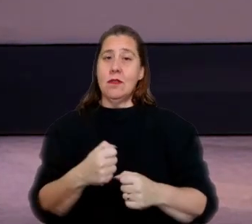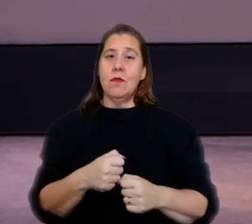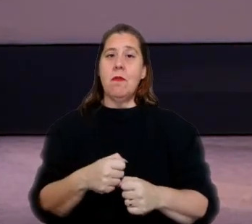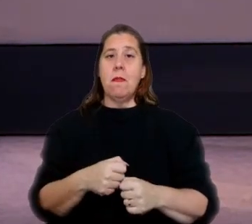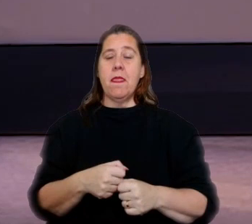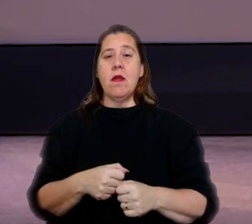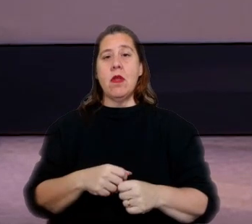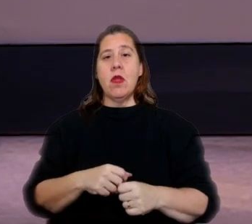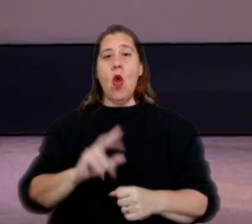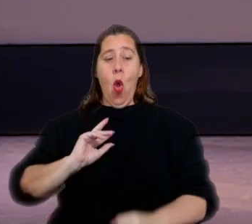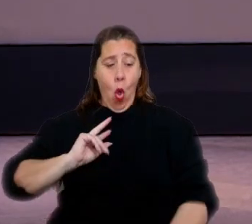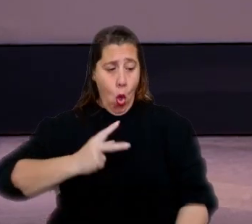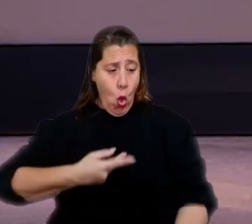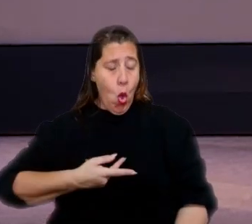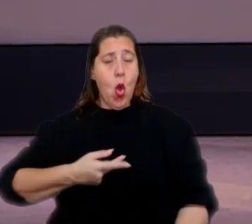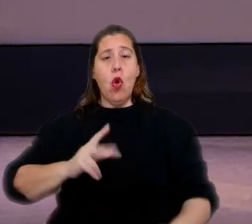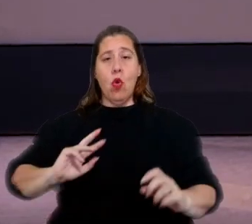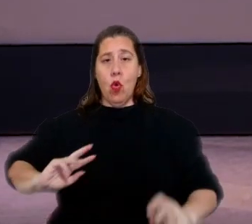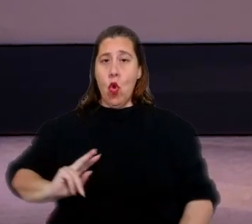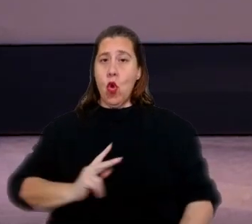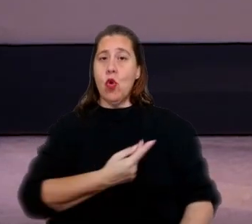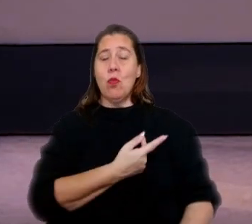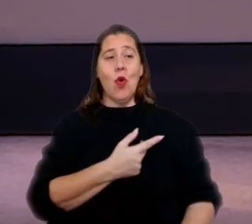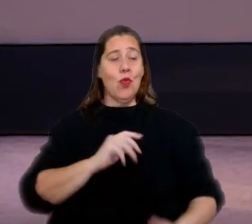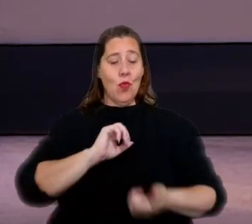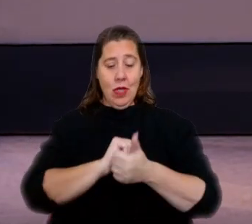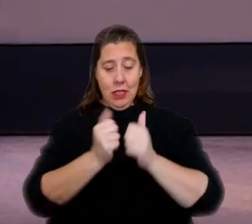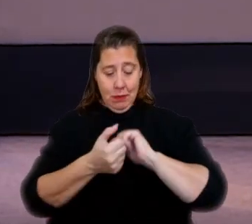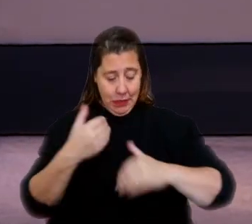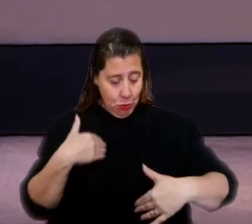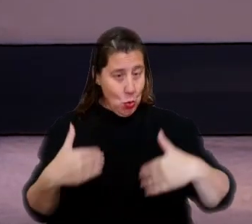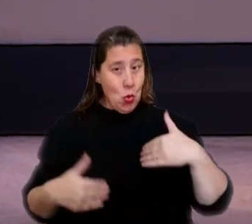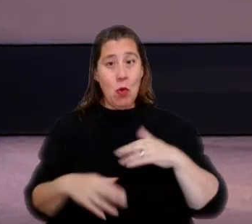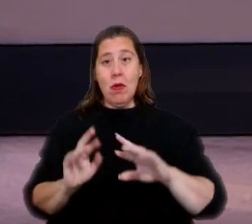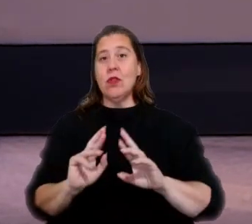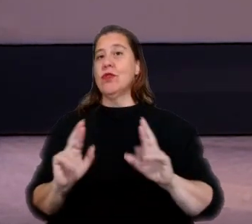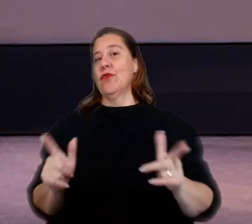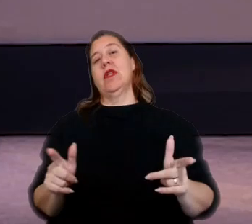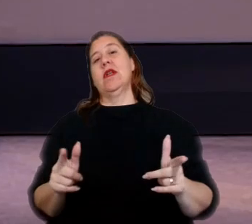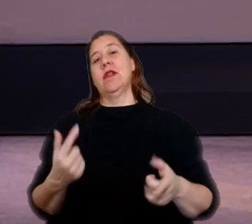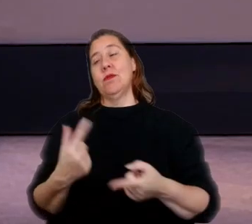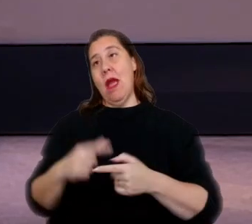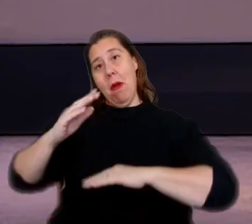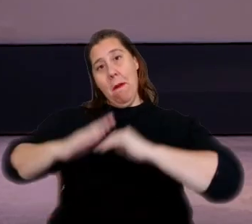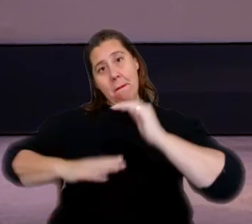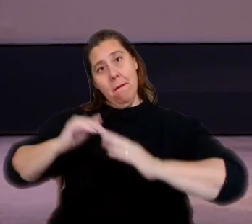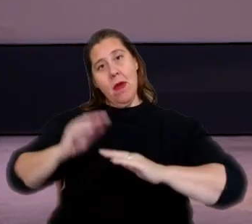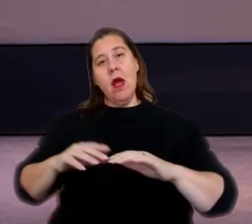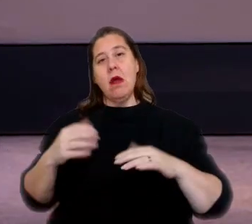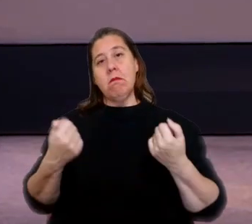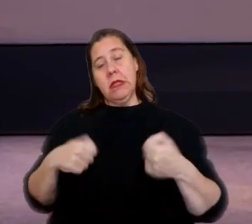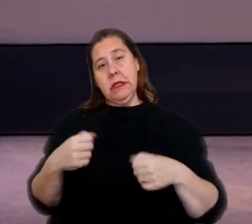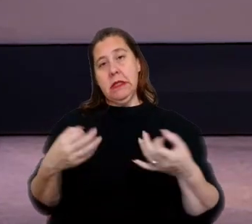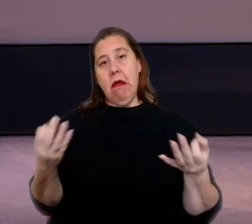tinha que lidar com hormônios e a não adequação dela do corpo que se pede de uma bailarina, porque é uma